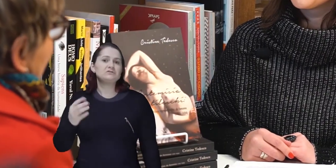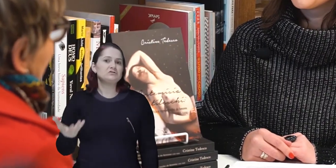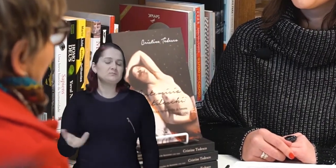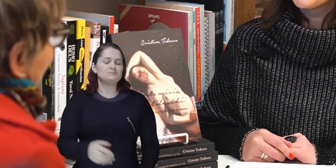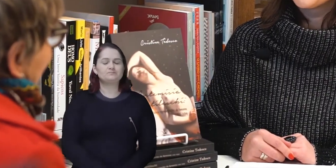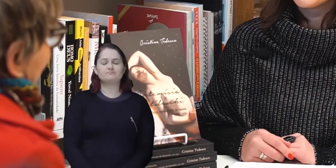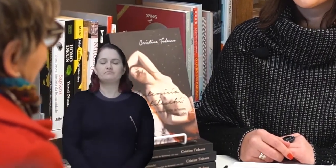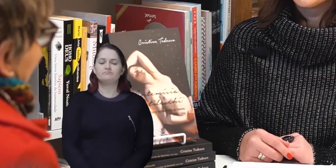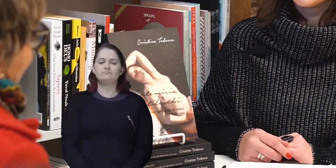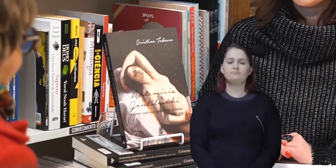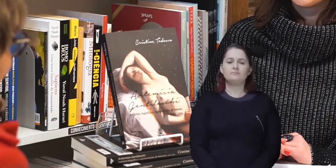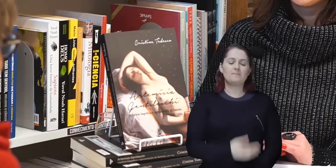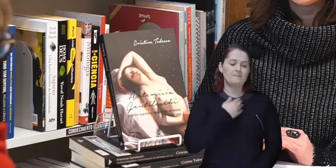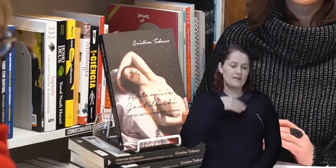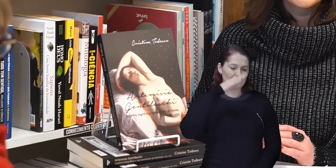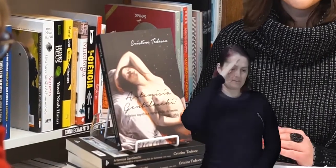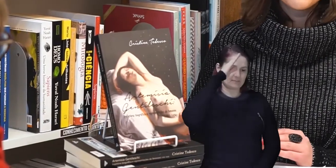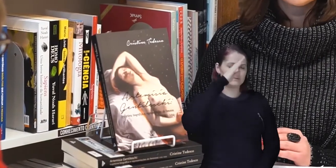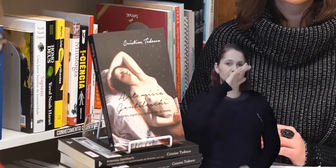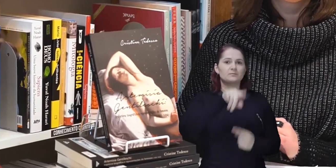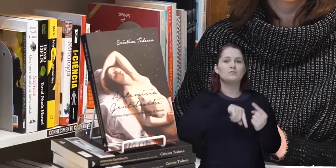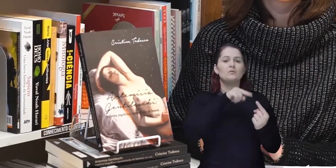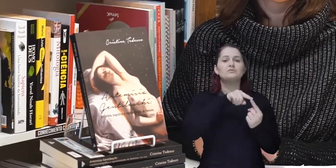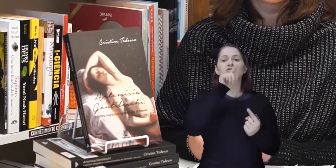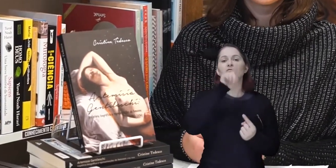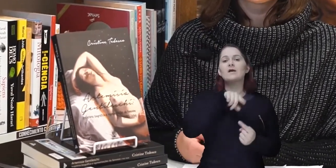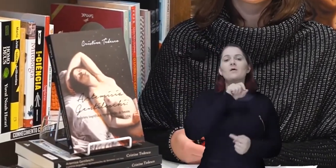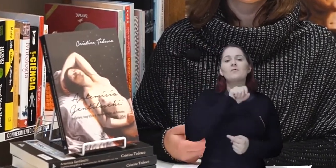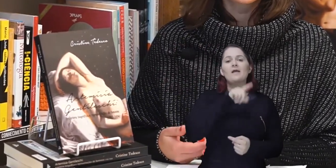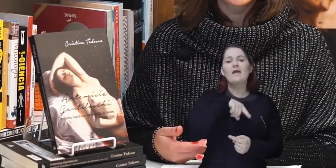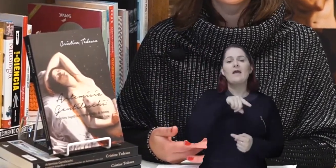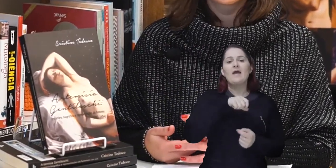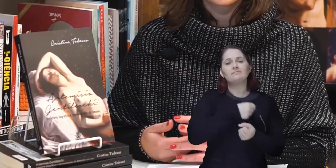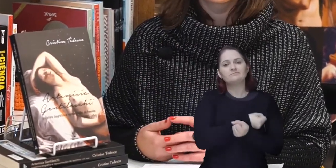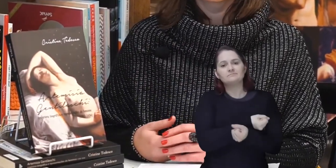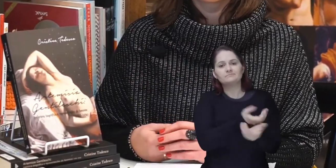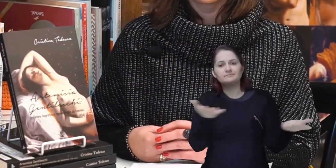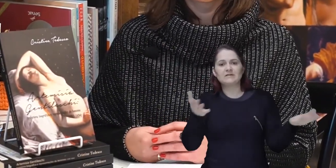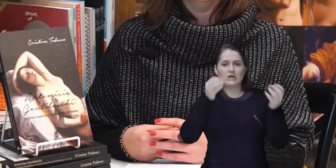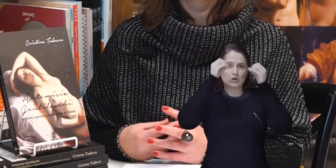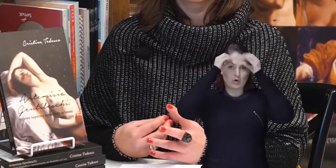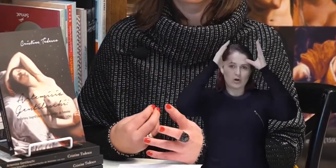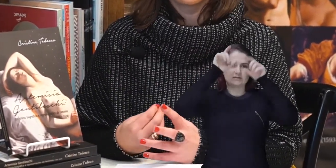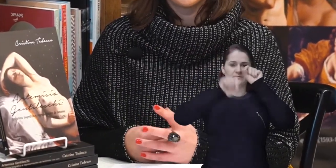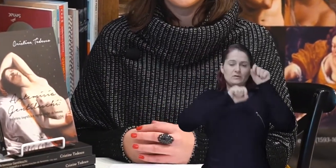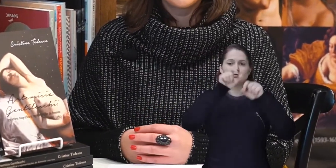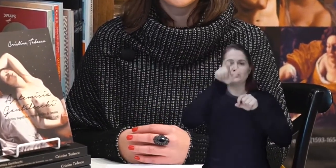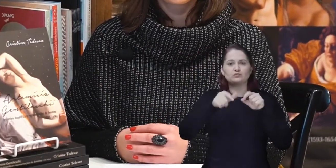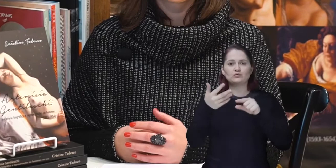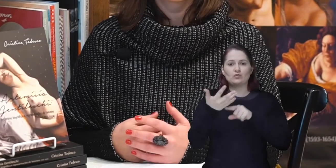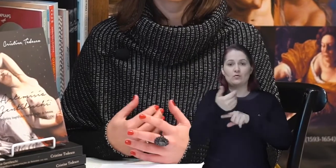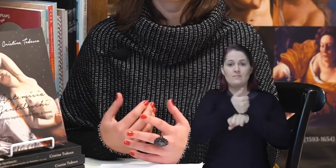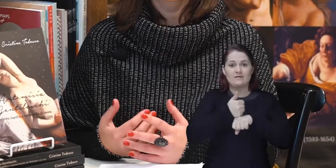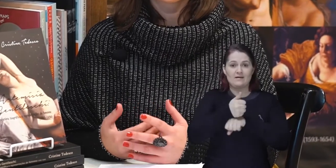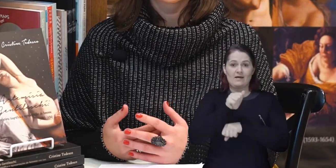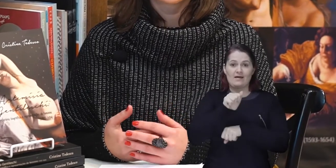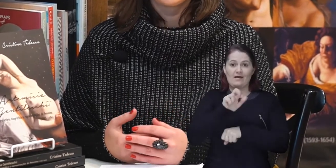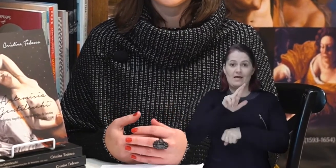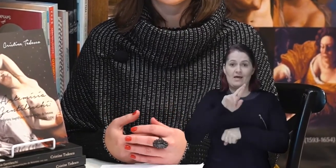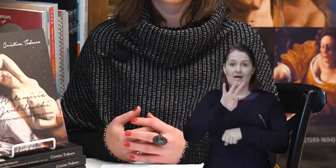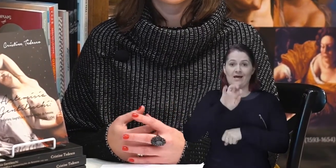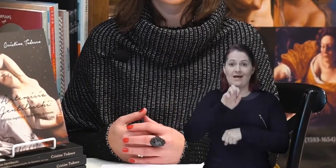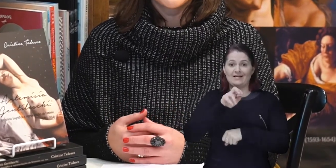2020? Uma das principais questões que eu almejo é democratizar o conhecimento sobre Artemisia e sobre várias